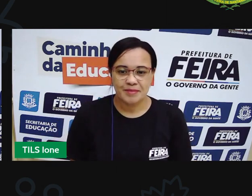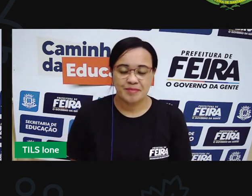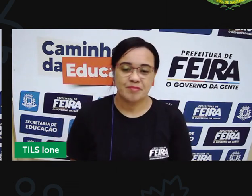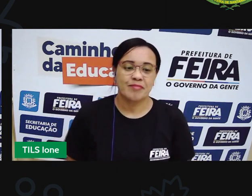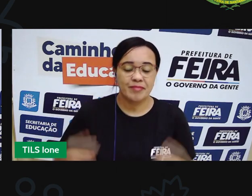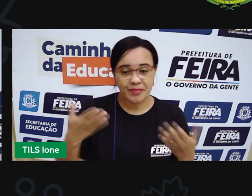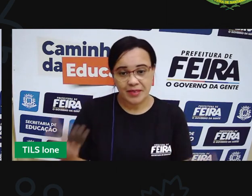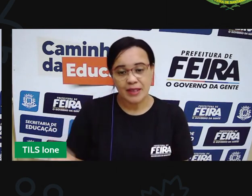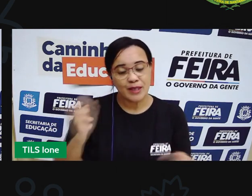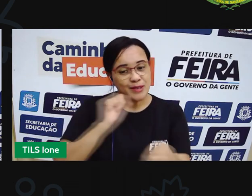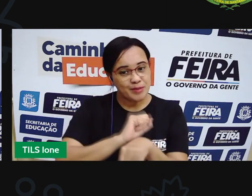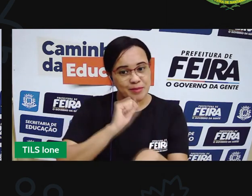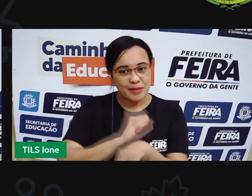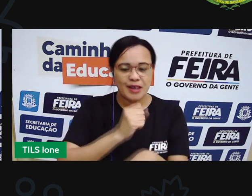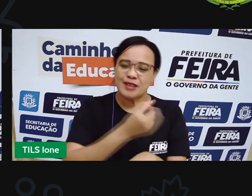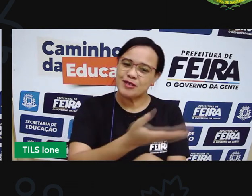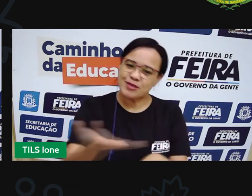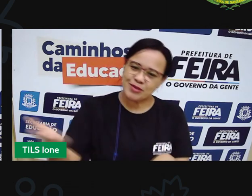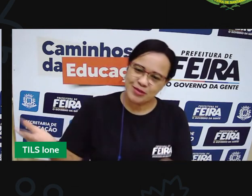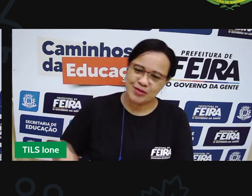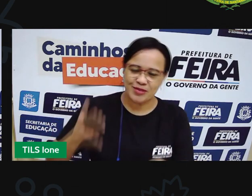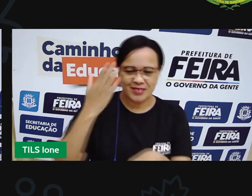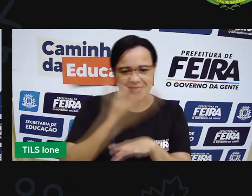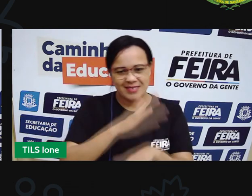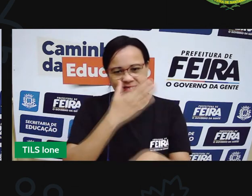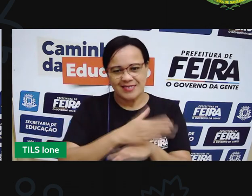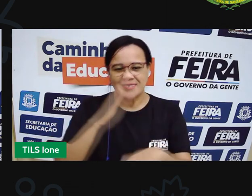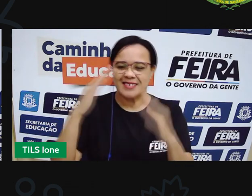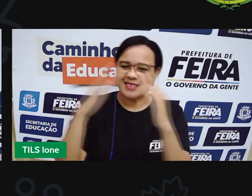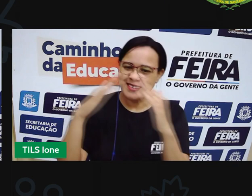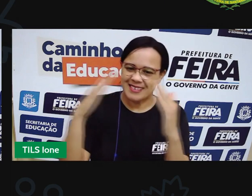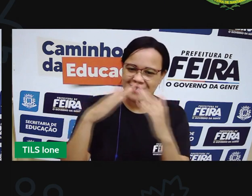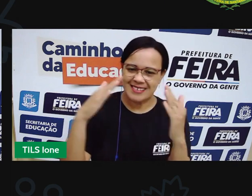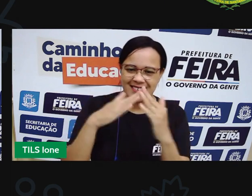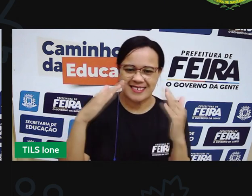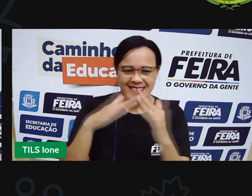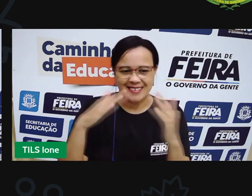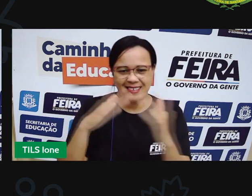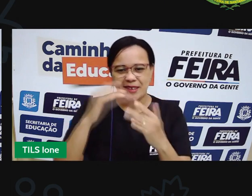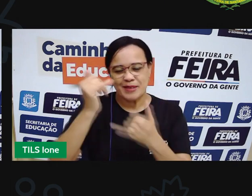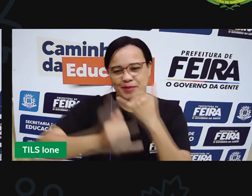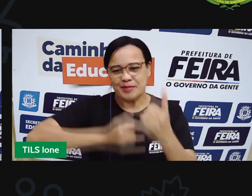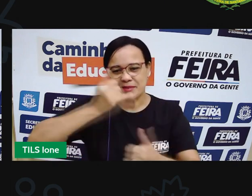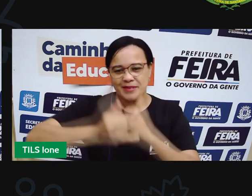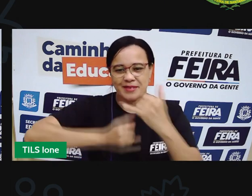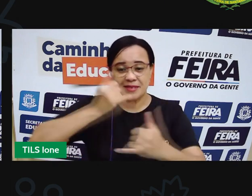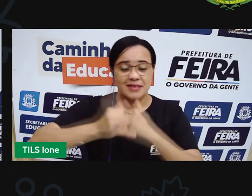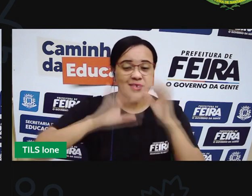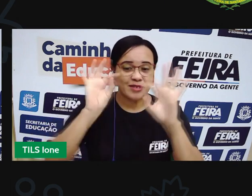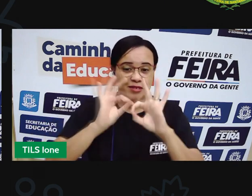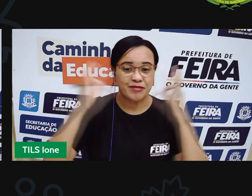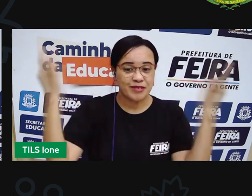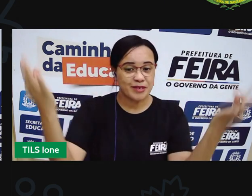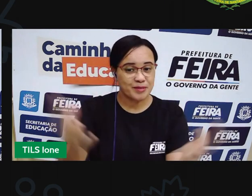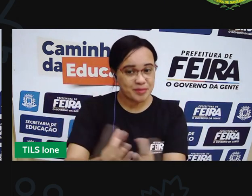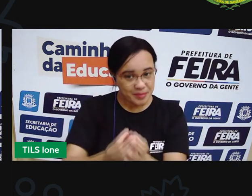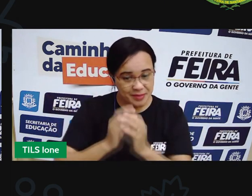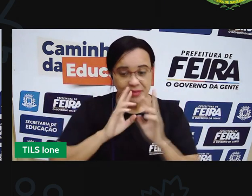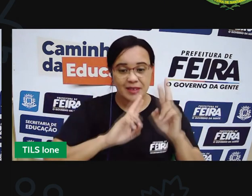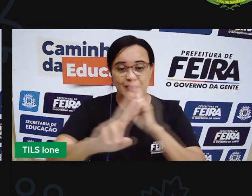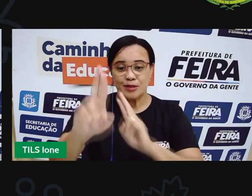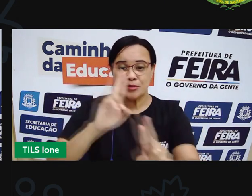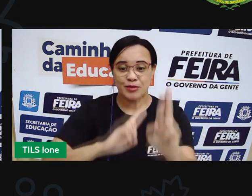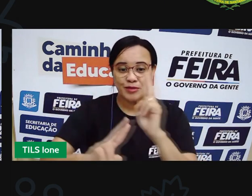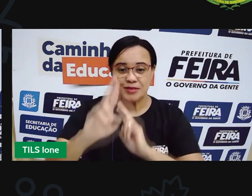Espero que você esteja aí animada, animado para brincar aí com seus familiares,